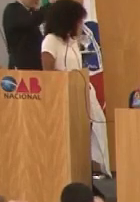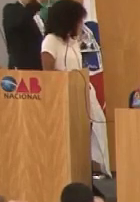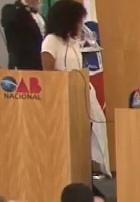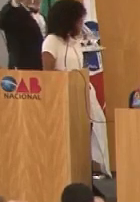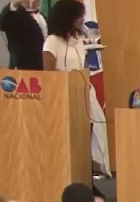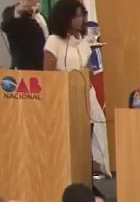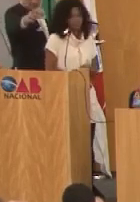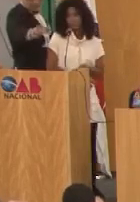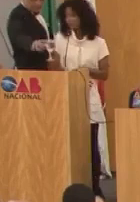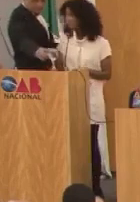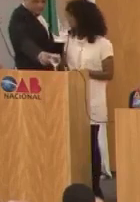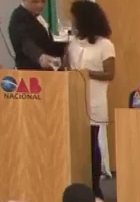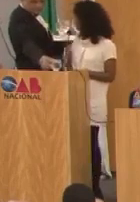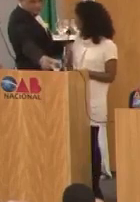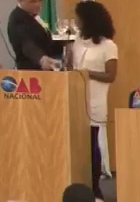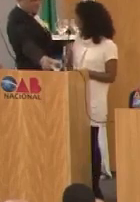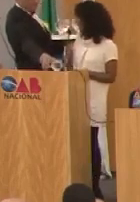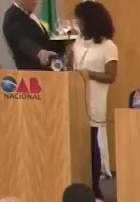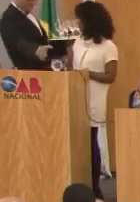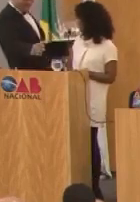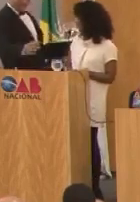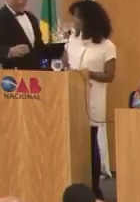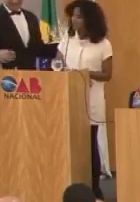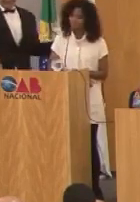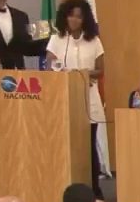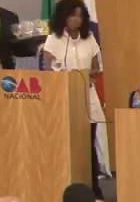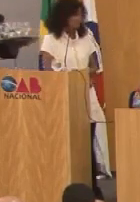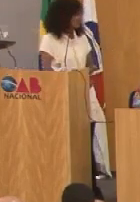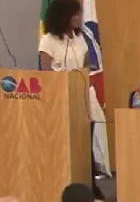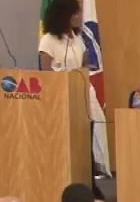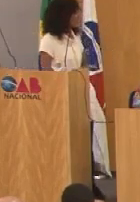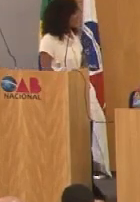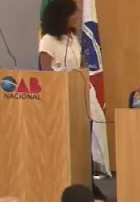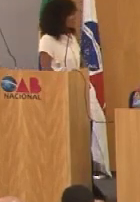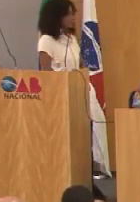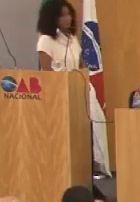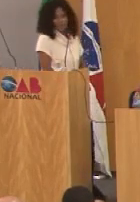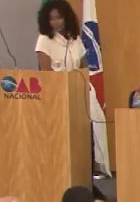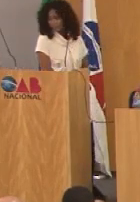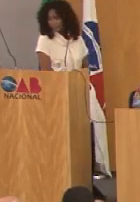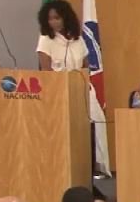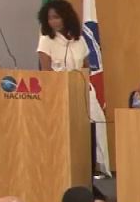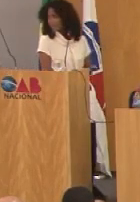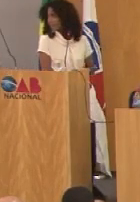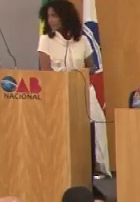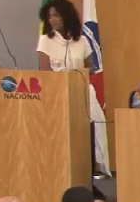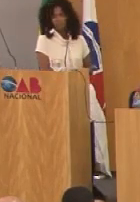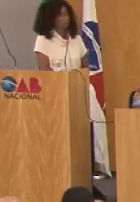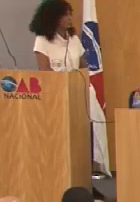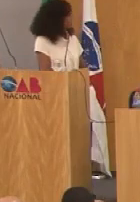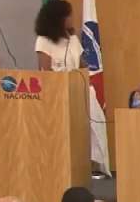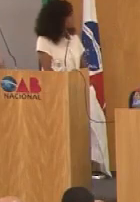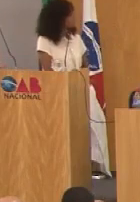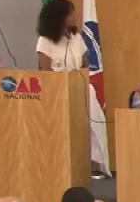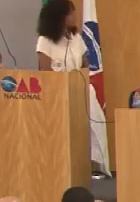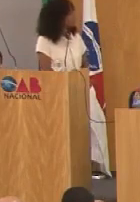também que tem que ser repensado. Eu acho que é a oportunidade de nós repensarmos a Amazônia aqui e repensarmos